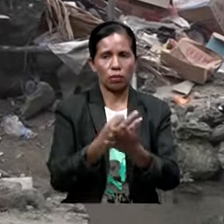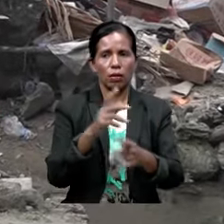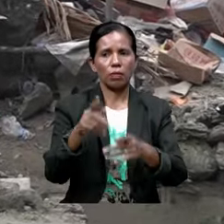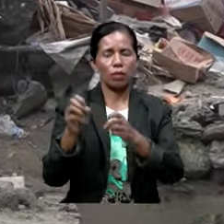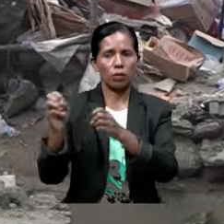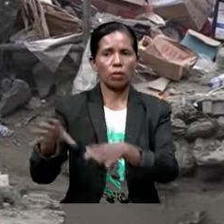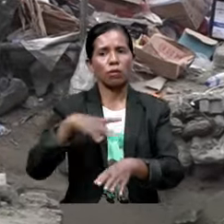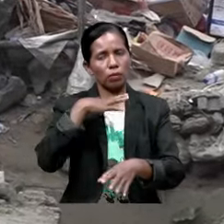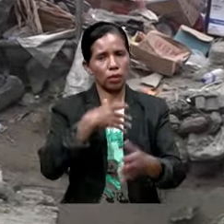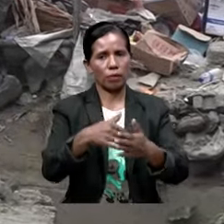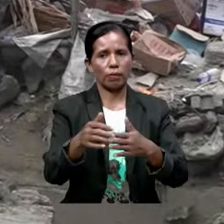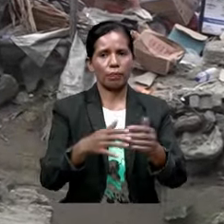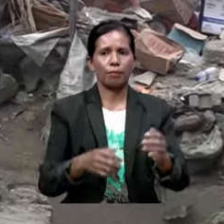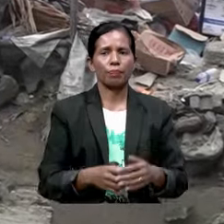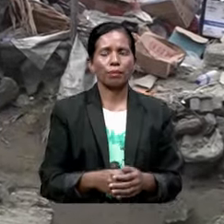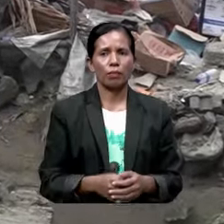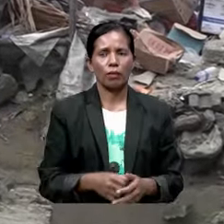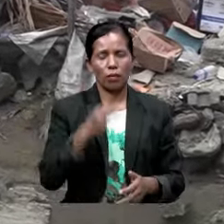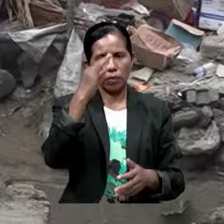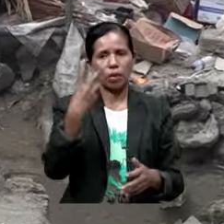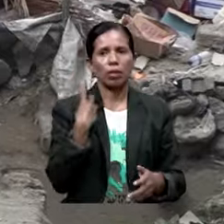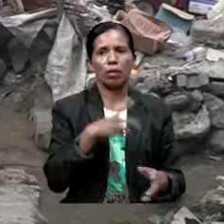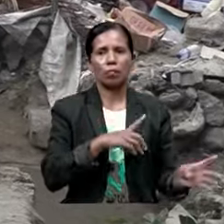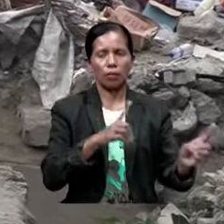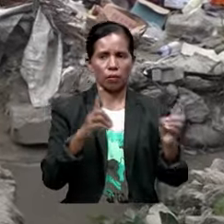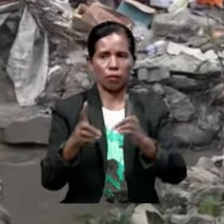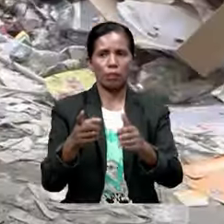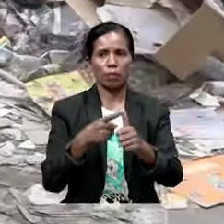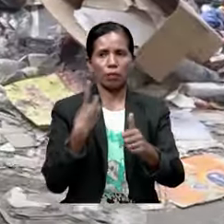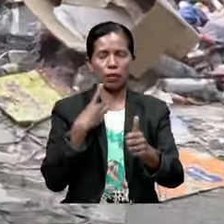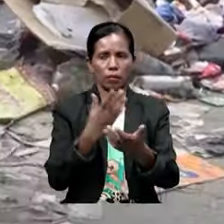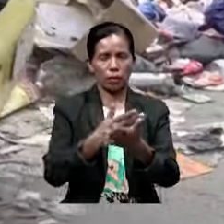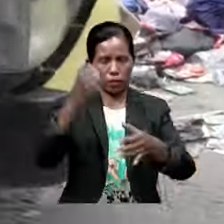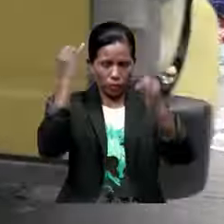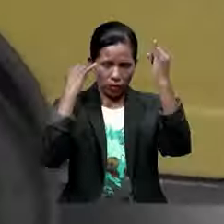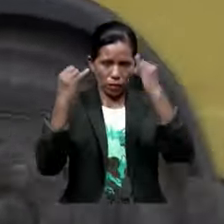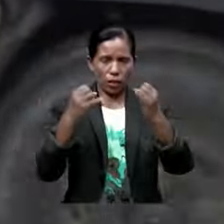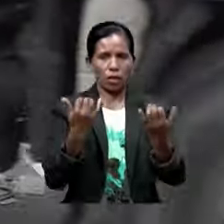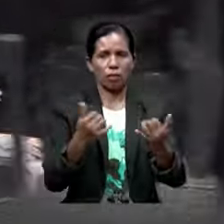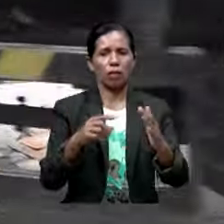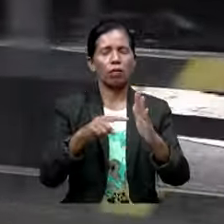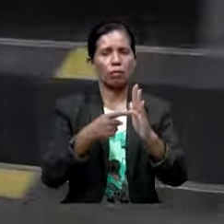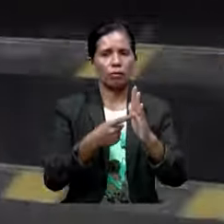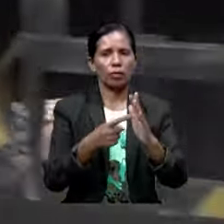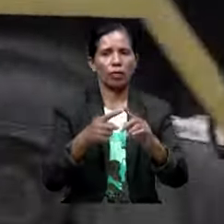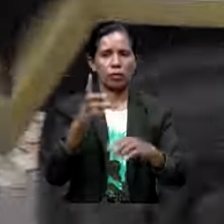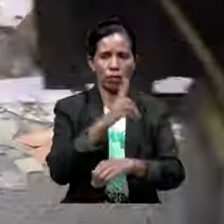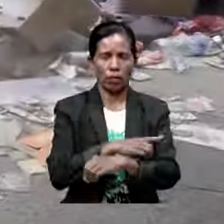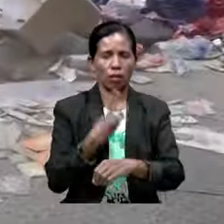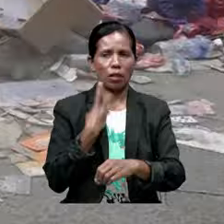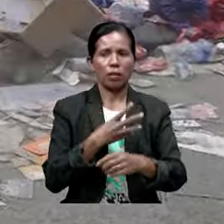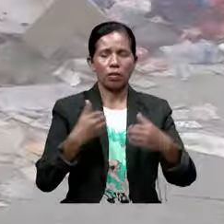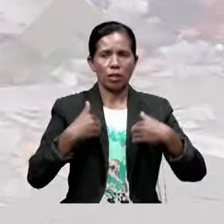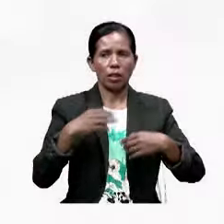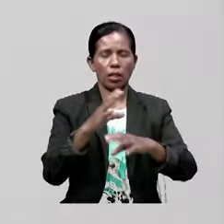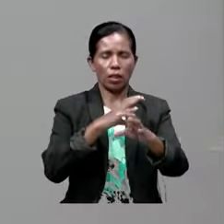arbiru. Baui ita implementarene e primeiro ita halona socializa. Agora começa hoje a mim já na carreira